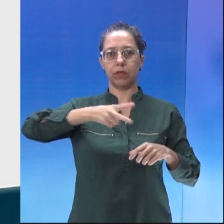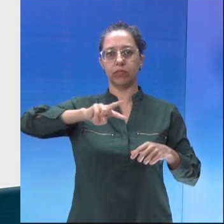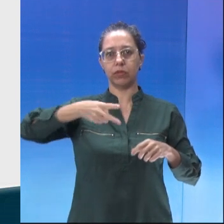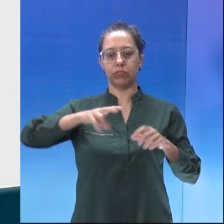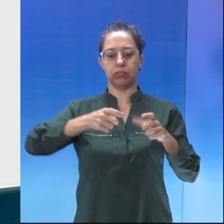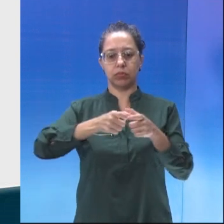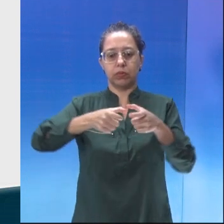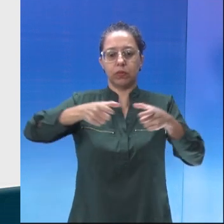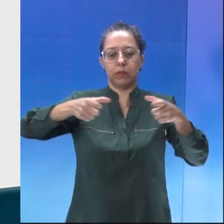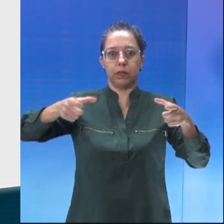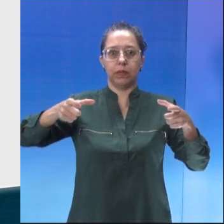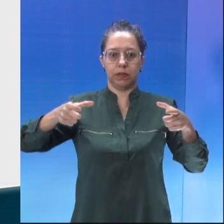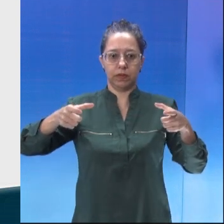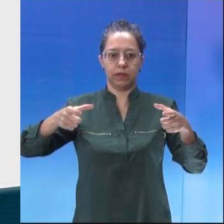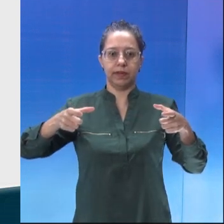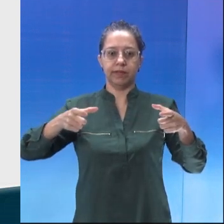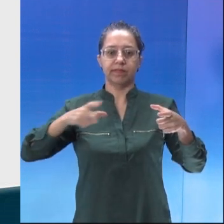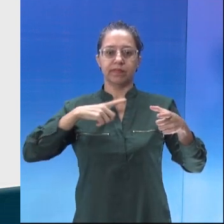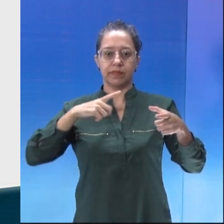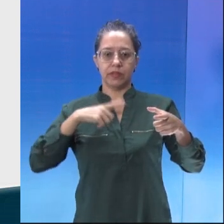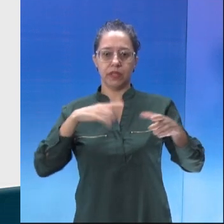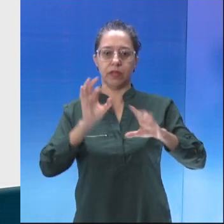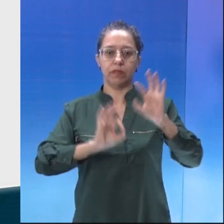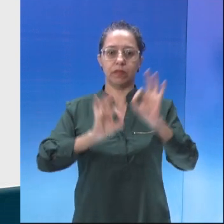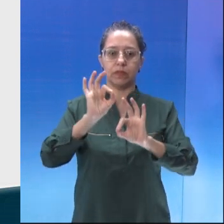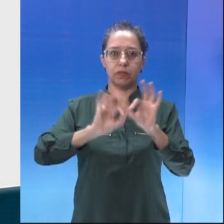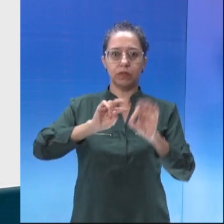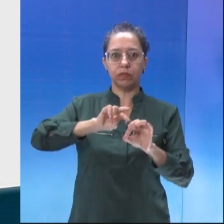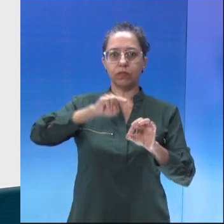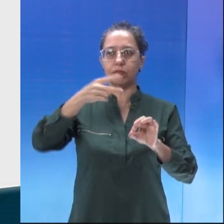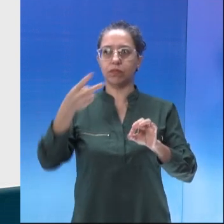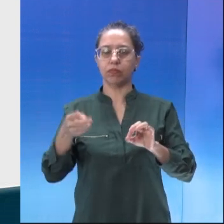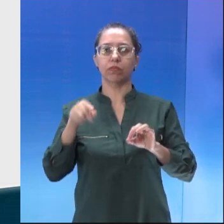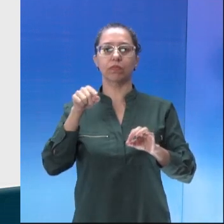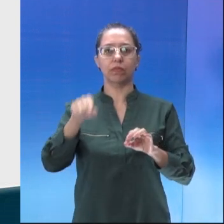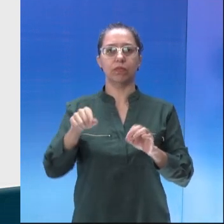exagerada, resultando na formação de um tumor.